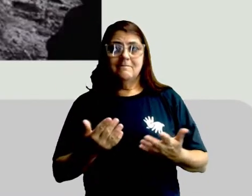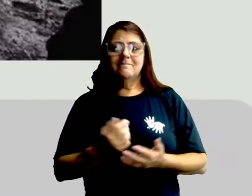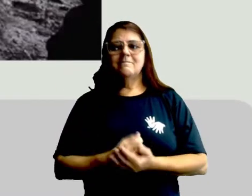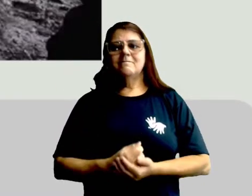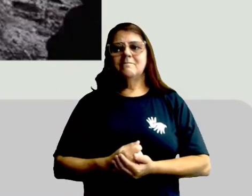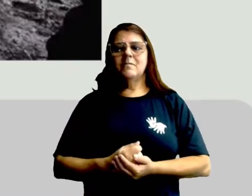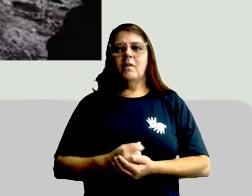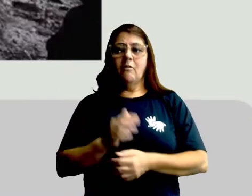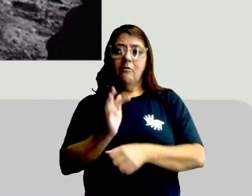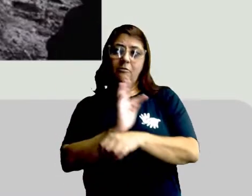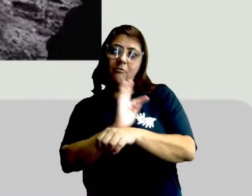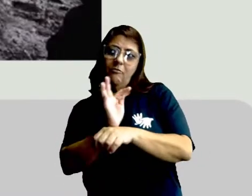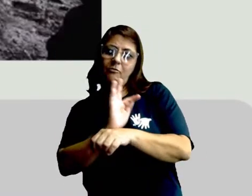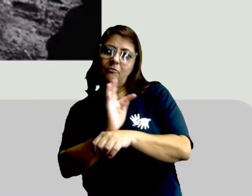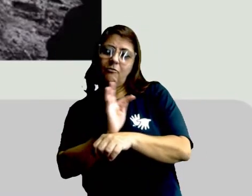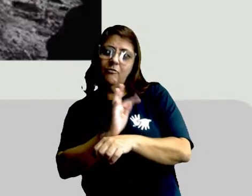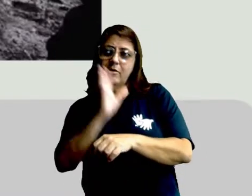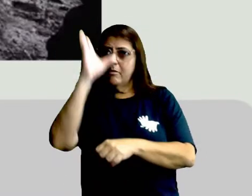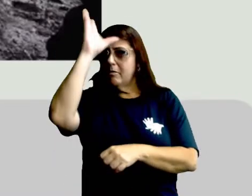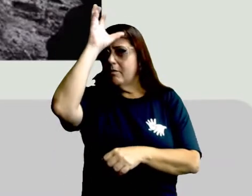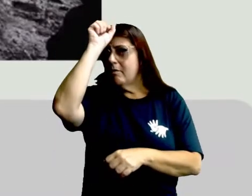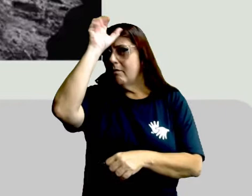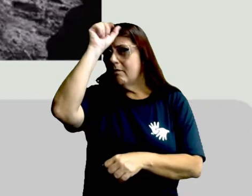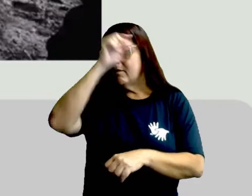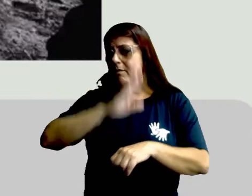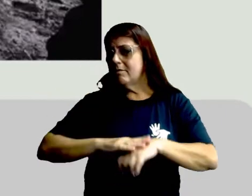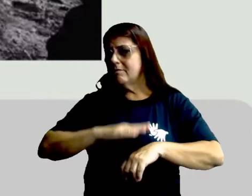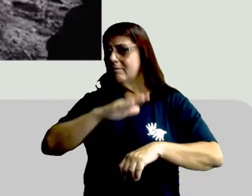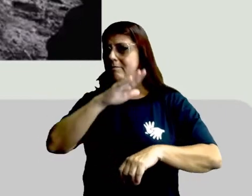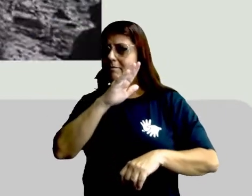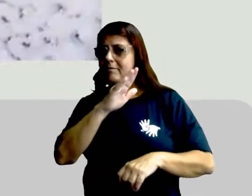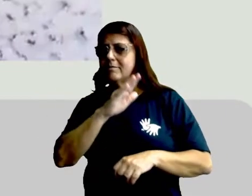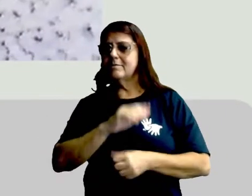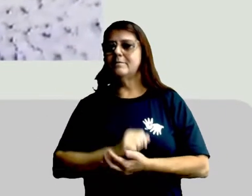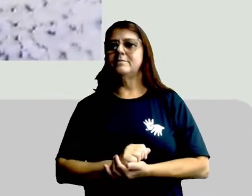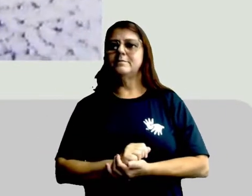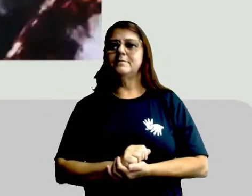um vídeo para aprender um pouquinho mais, tá certo?